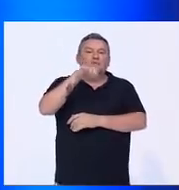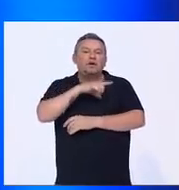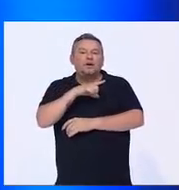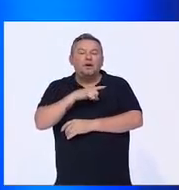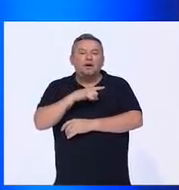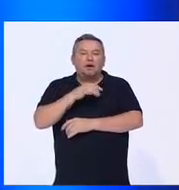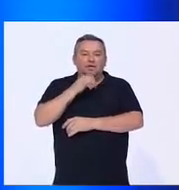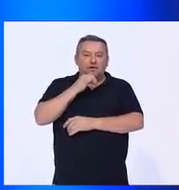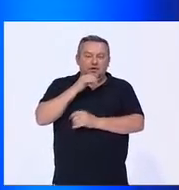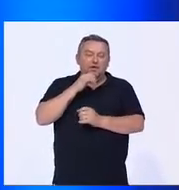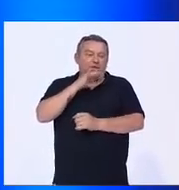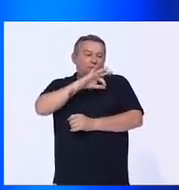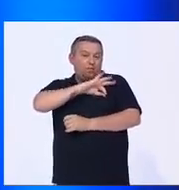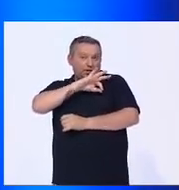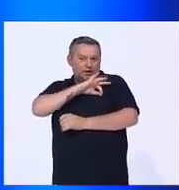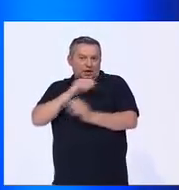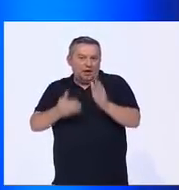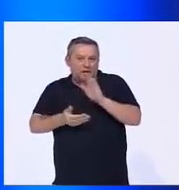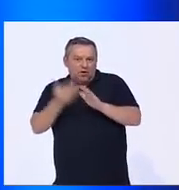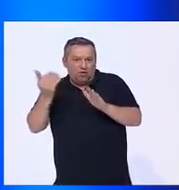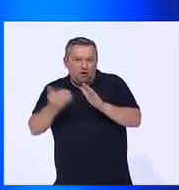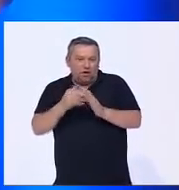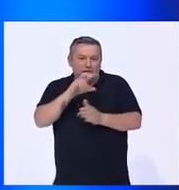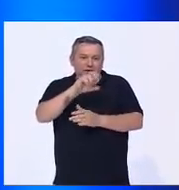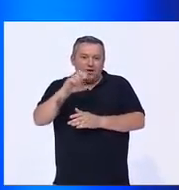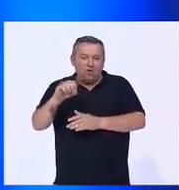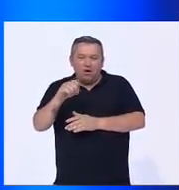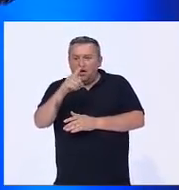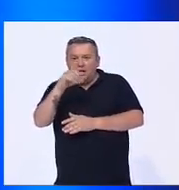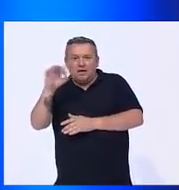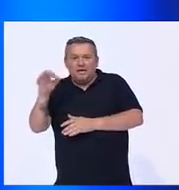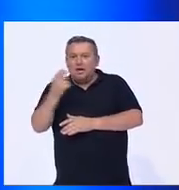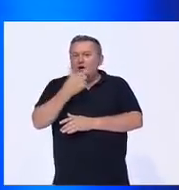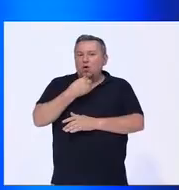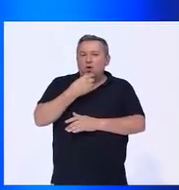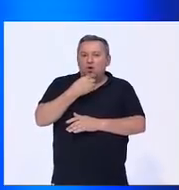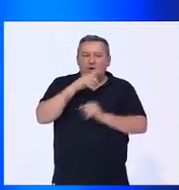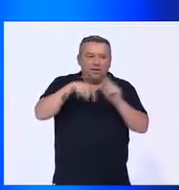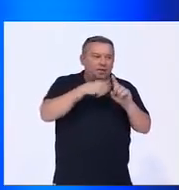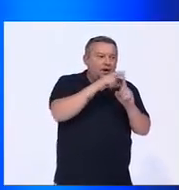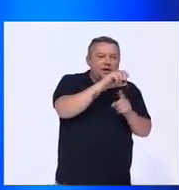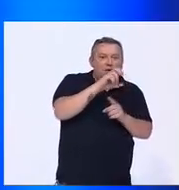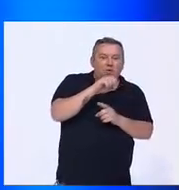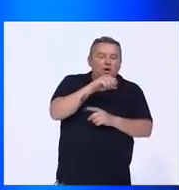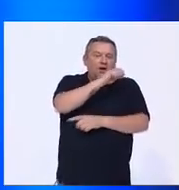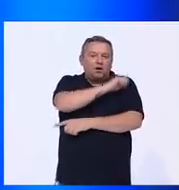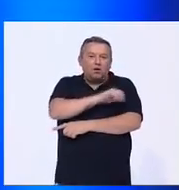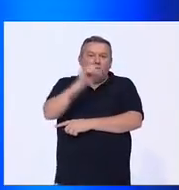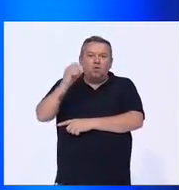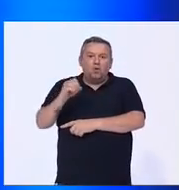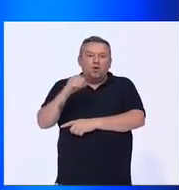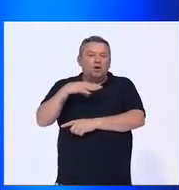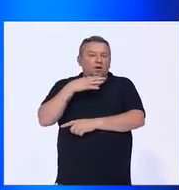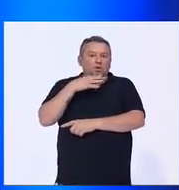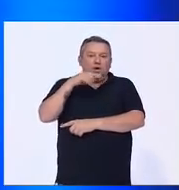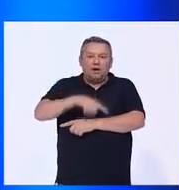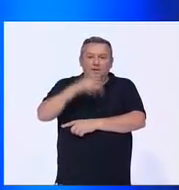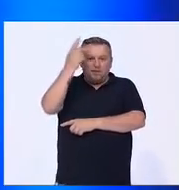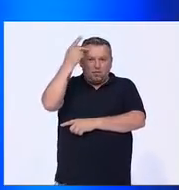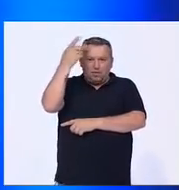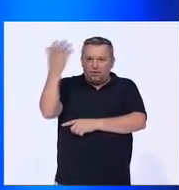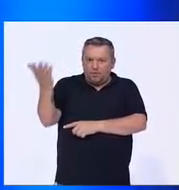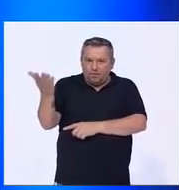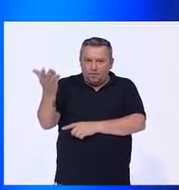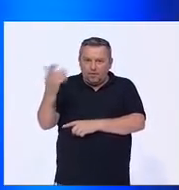tirar da Polícia Militar de São Paulo 50, 100 homens, mais 50 do Rio Grande do Sul, do Rio de Janeiro, que não conhecem a realidade onde eles vão trabalhar. Com